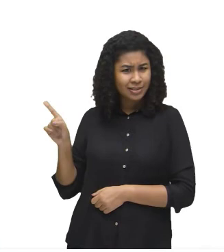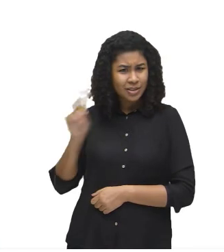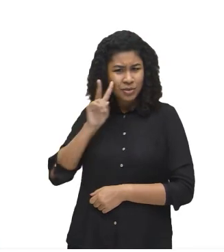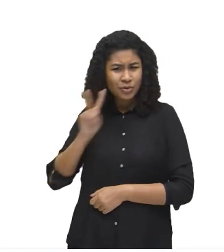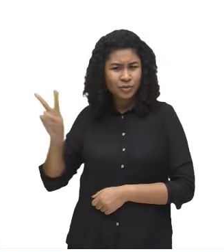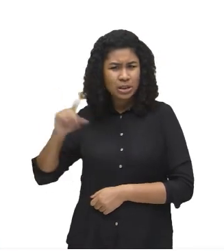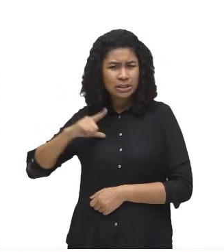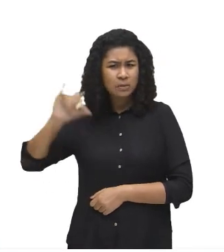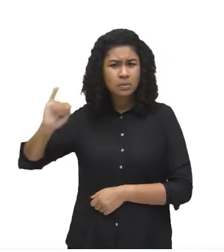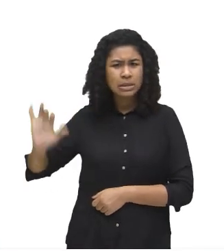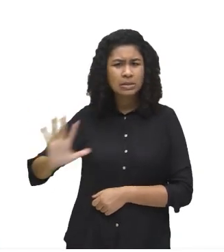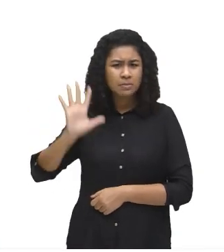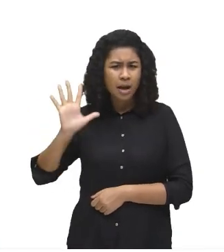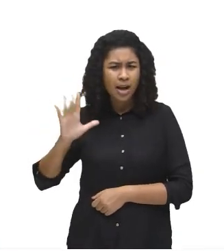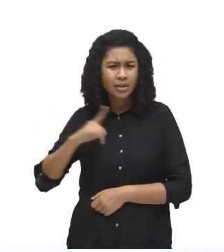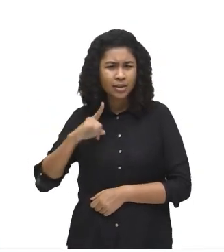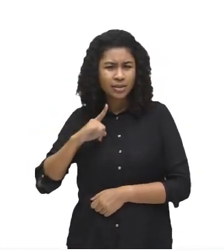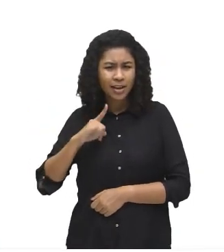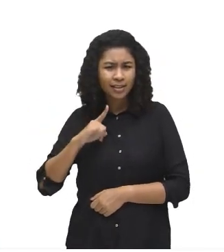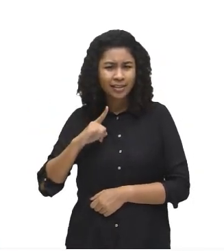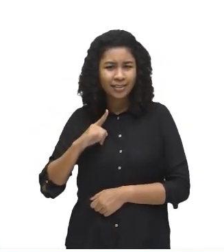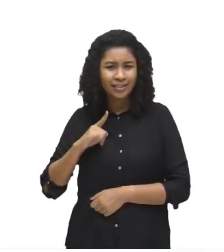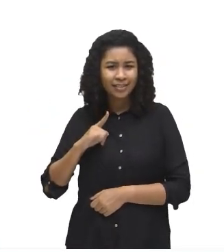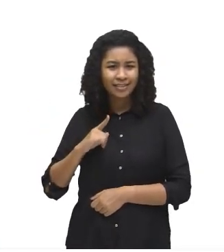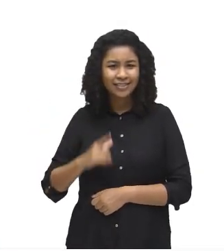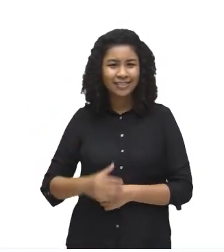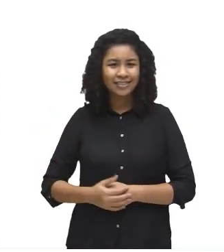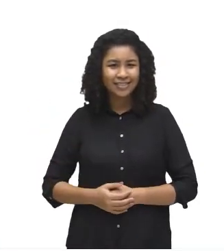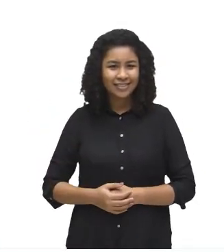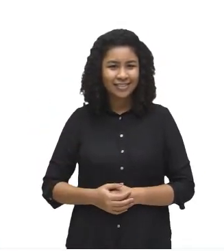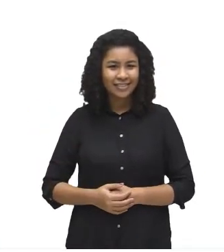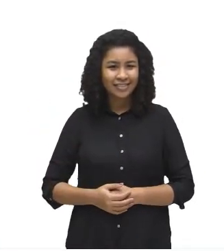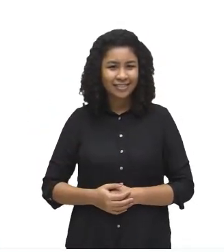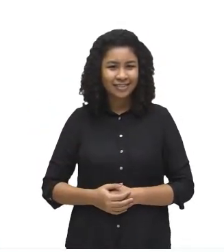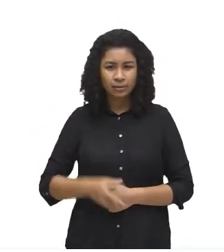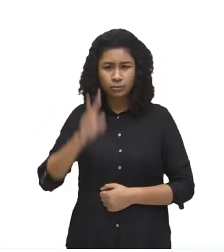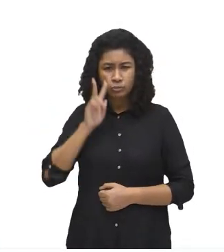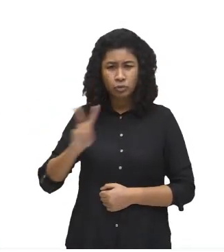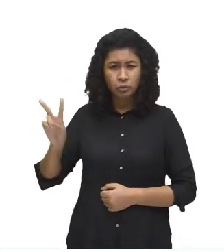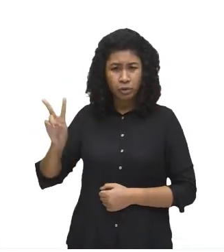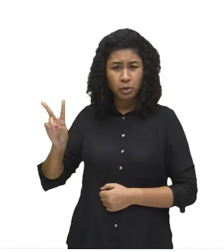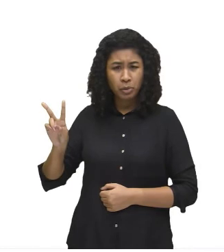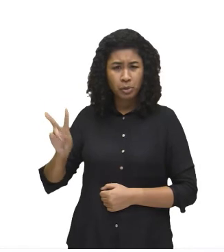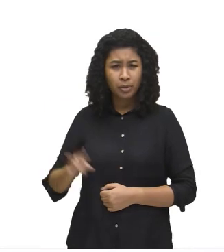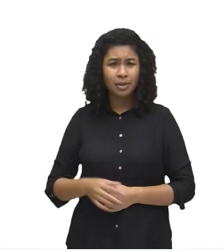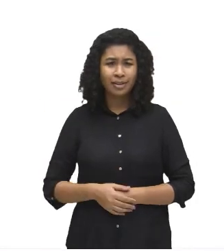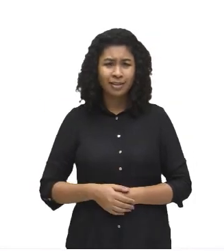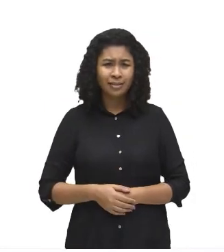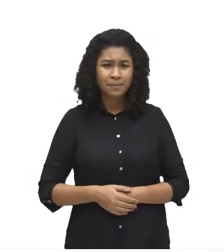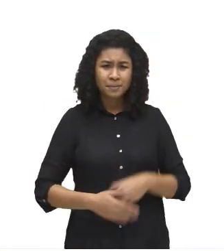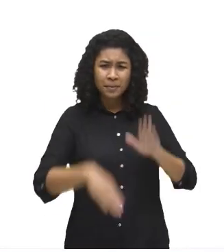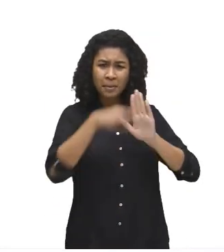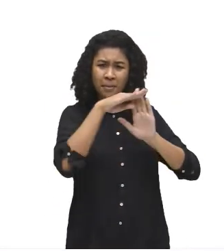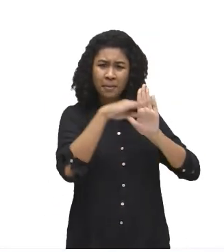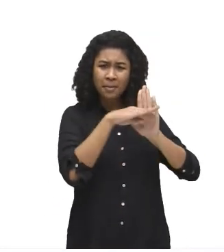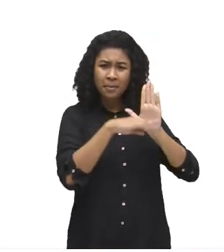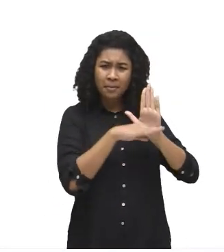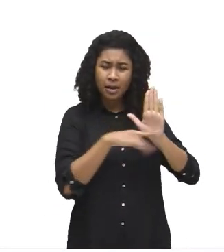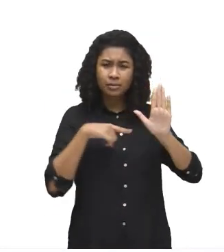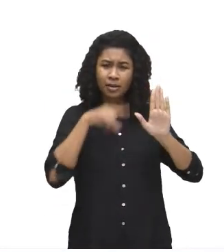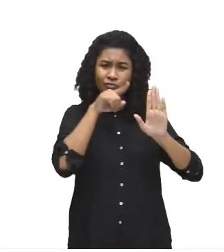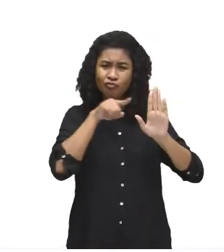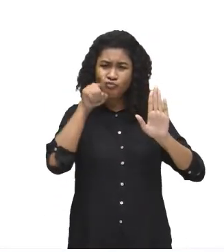só, assim, assim, assim, depois vem o X. Percebeu? Comunica ou